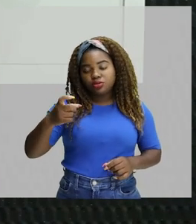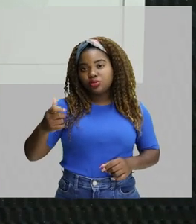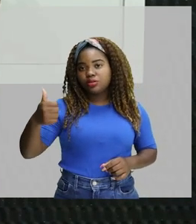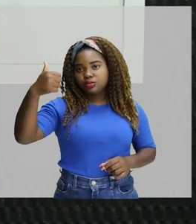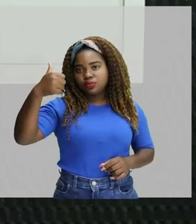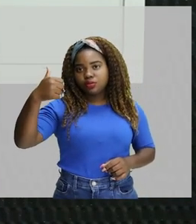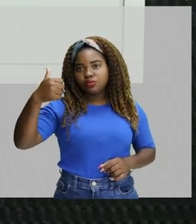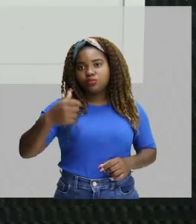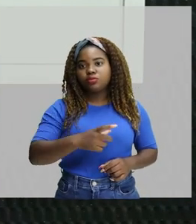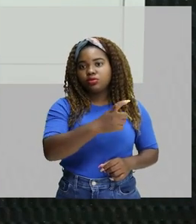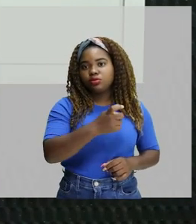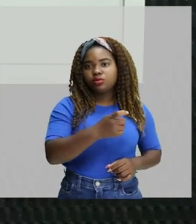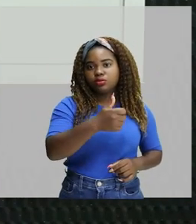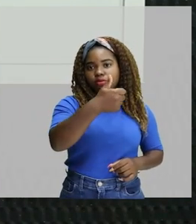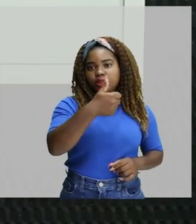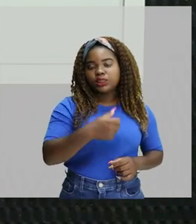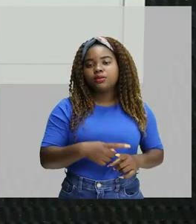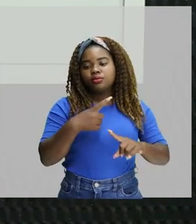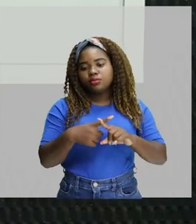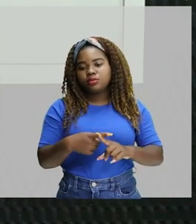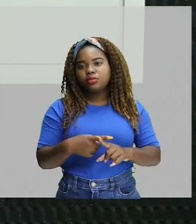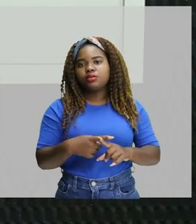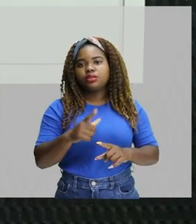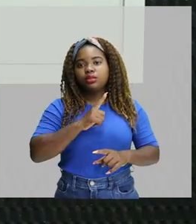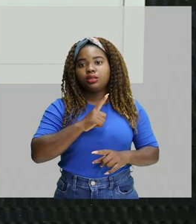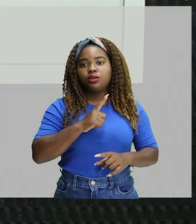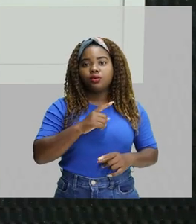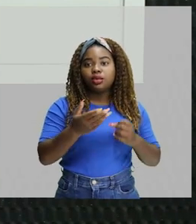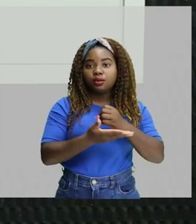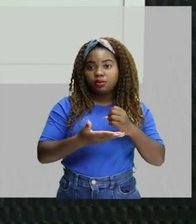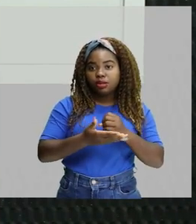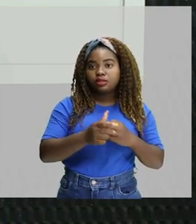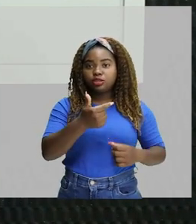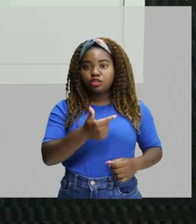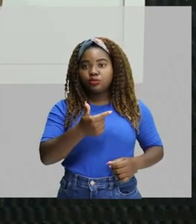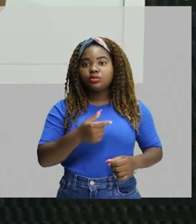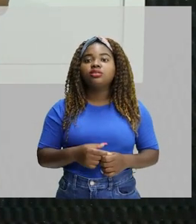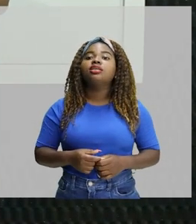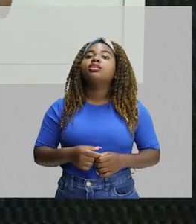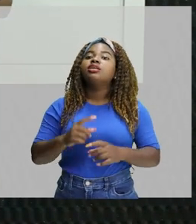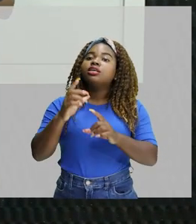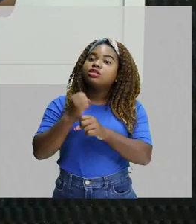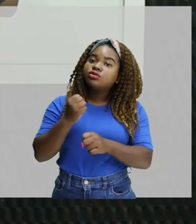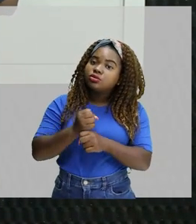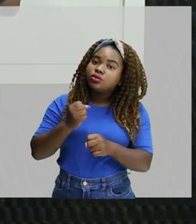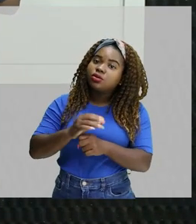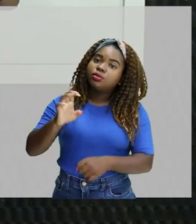1 na multiplicação você conserva a base e soma os expoentes Então você vai ter 2x